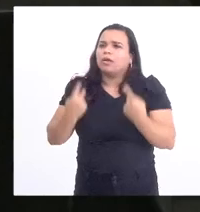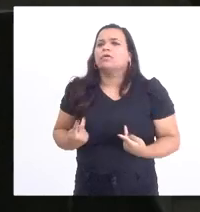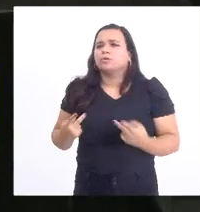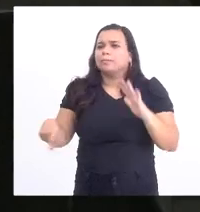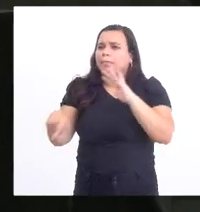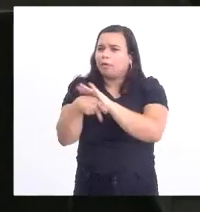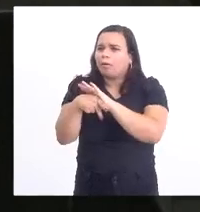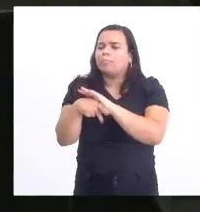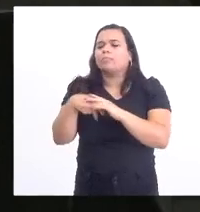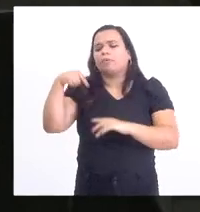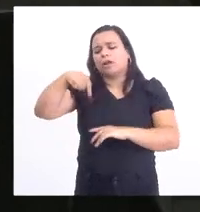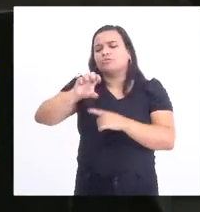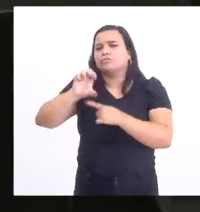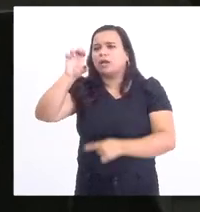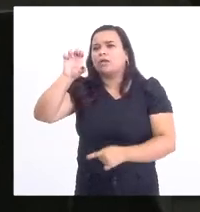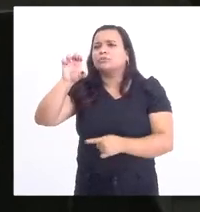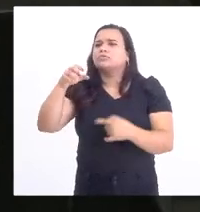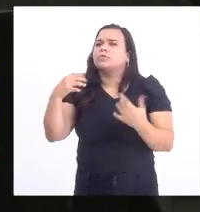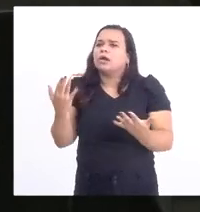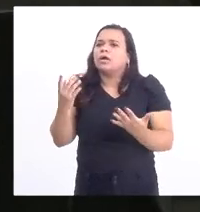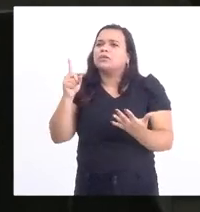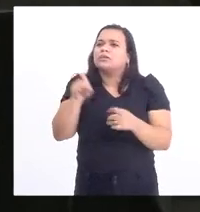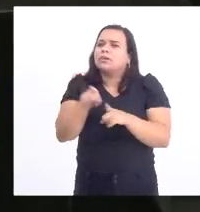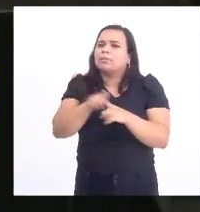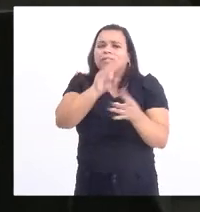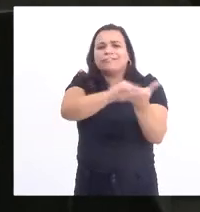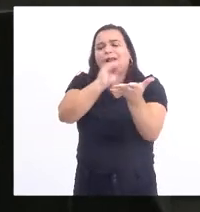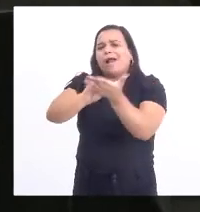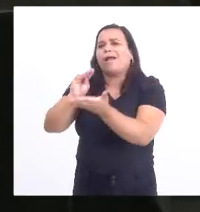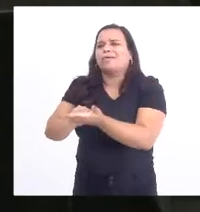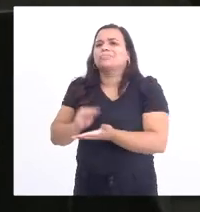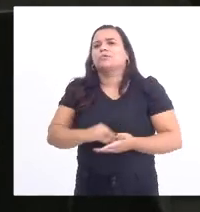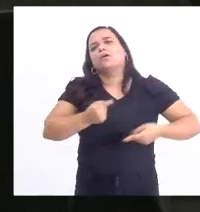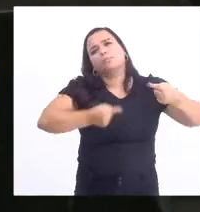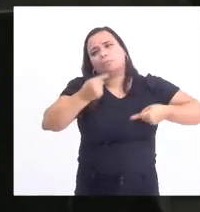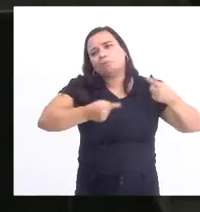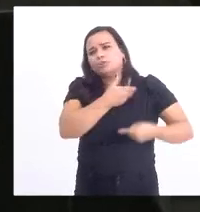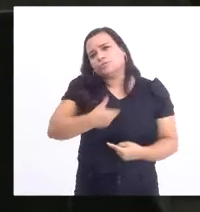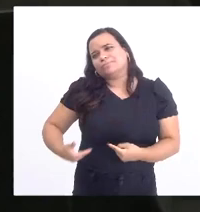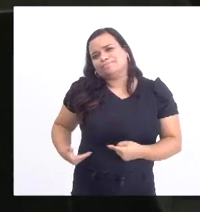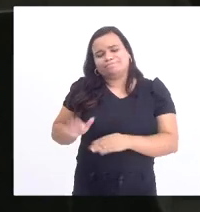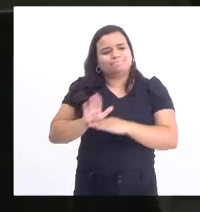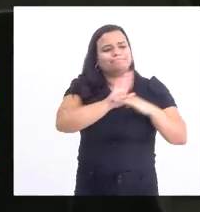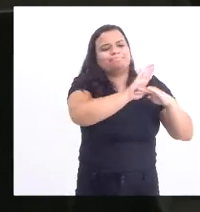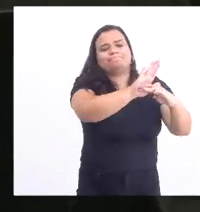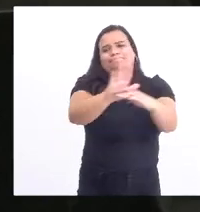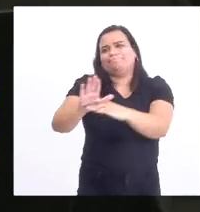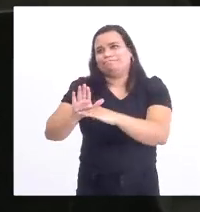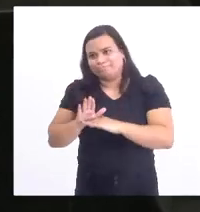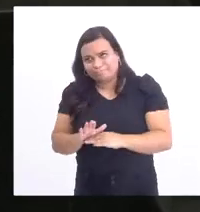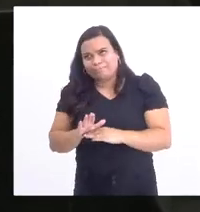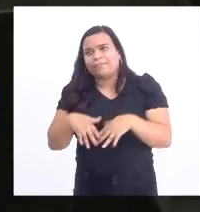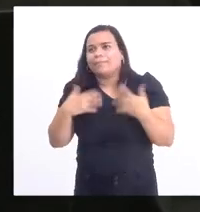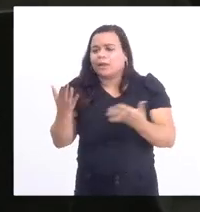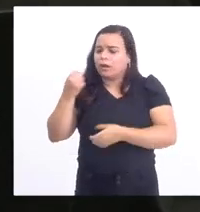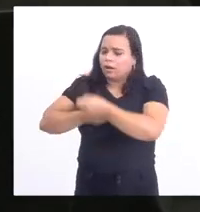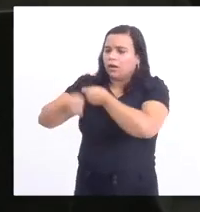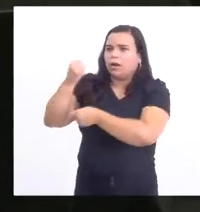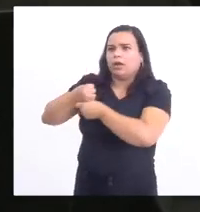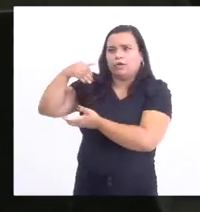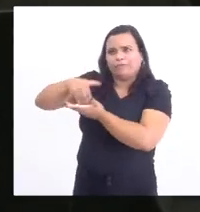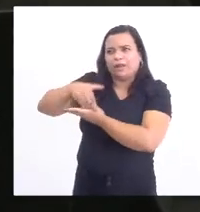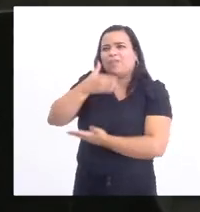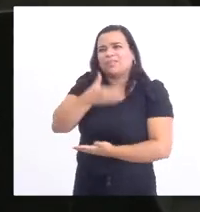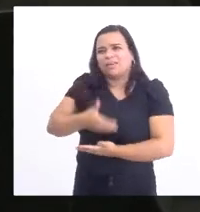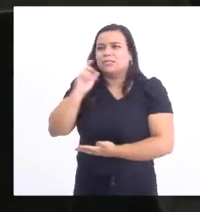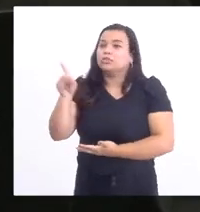a praticamente ausências de políticas públicas. Desde o final do ano passado, a gente vem trabalhando a partir